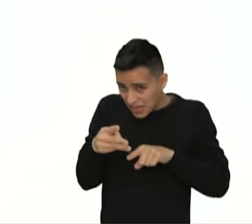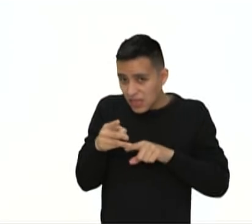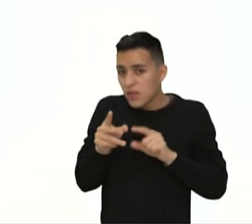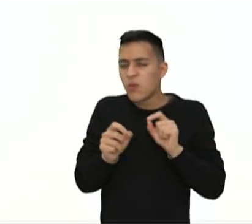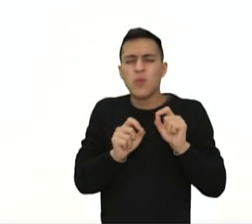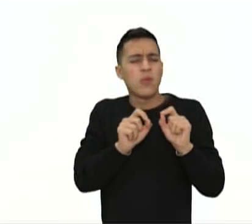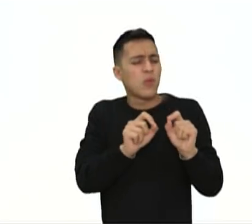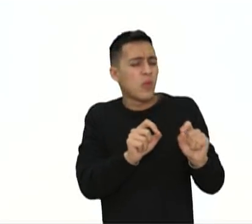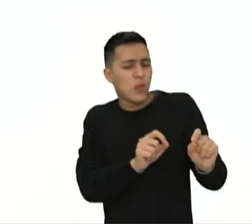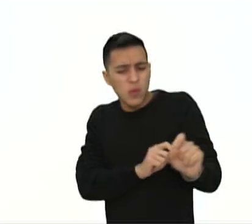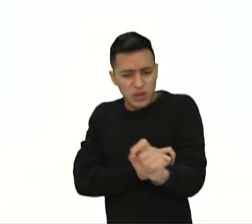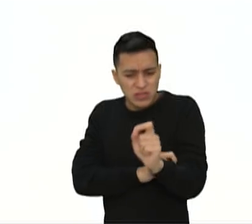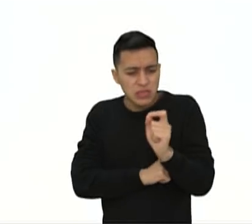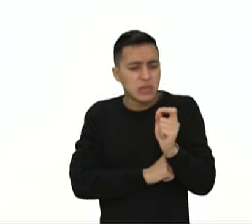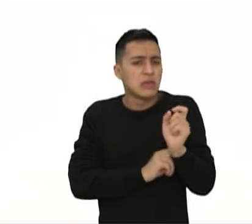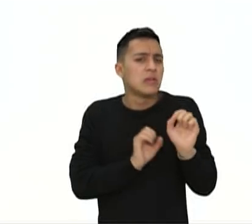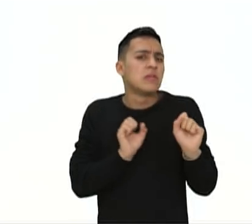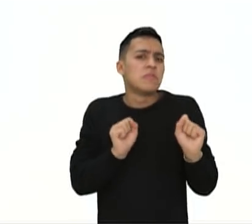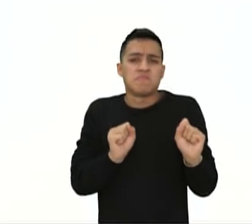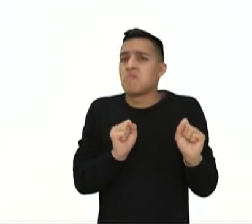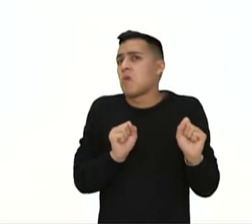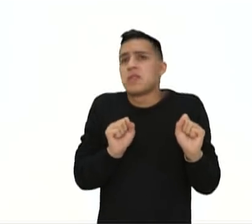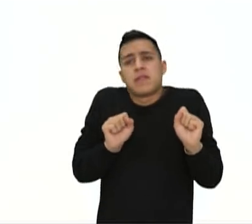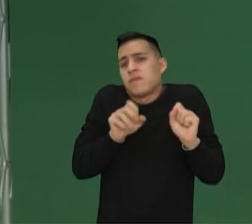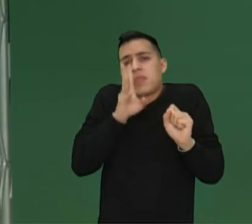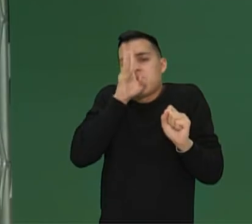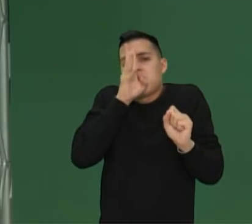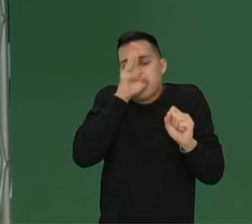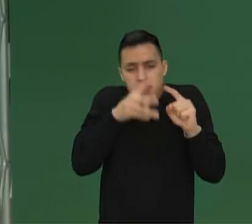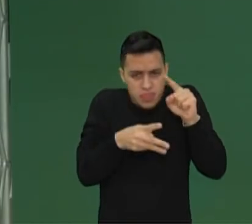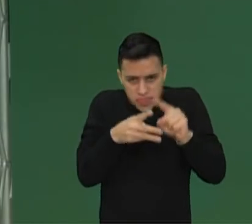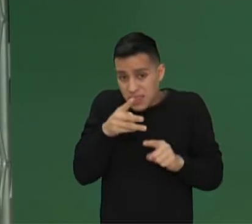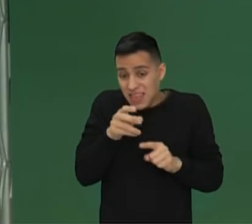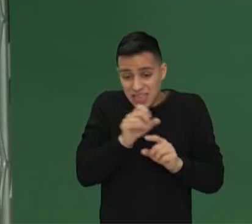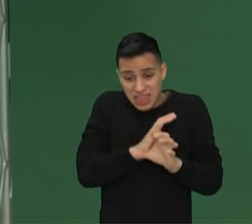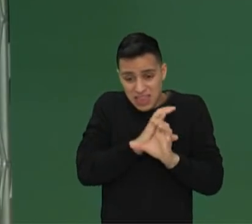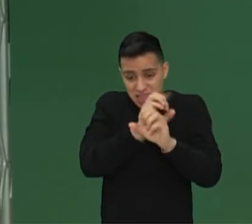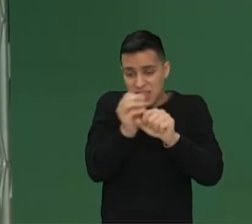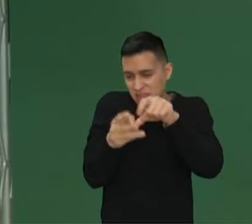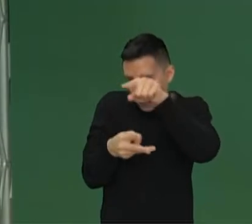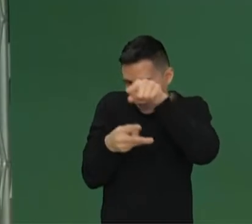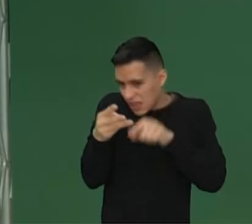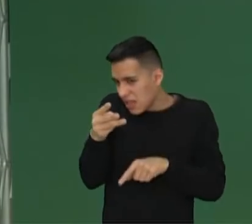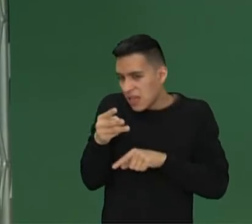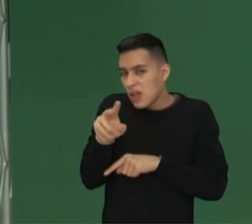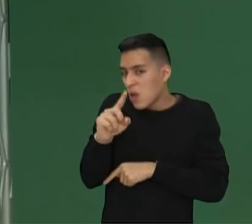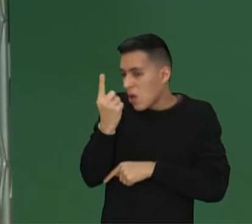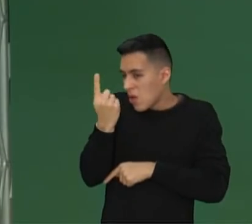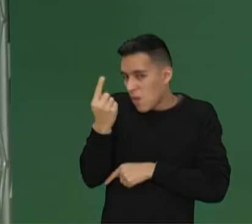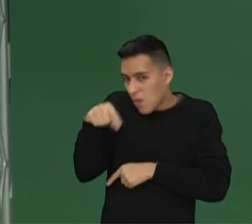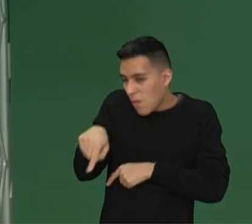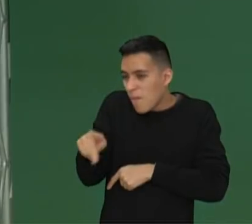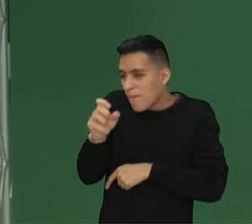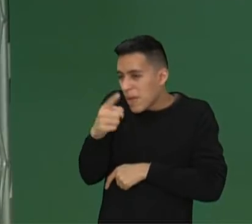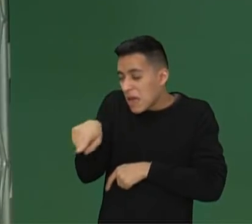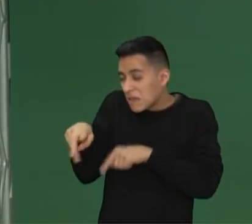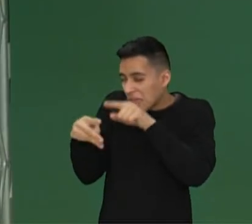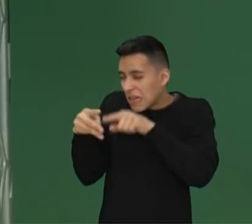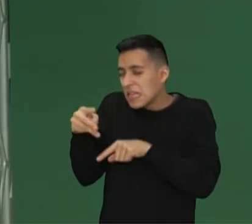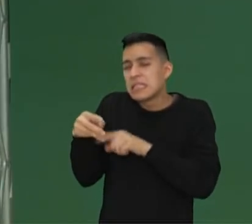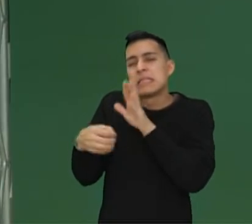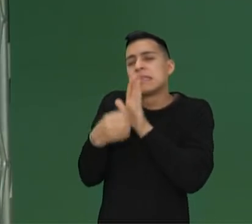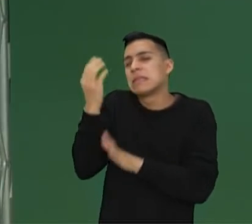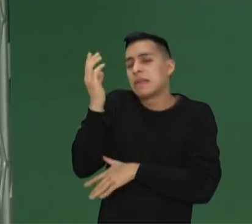São várias jogadas que a gente pode fazer irregular, né? Então, 3 ali eu falei só do peão, né? Só 3 jogadas só do peão.